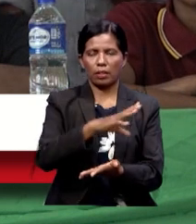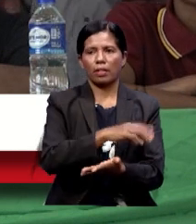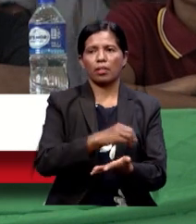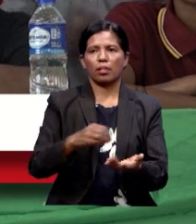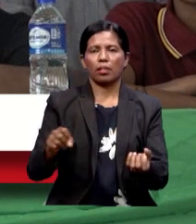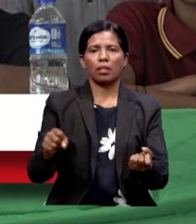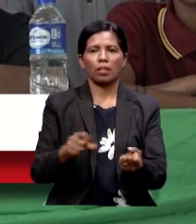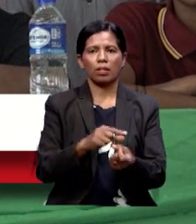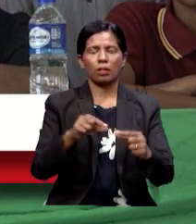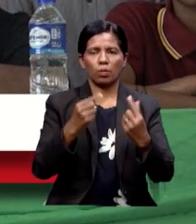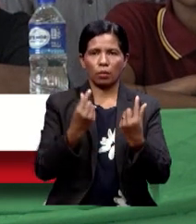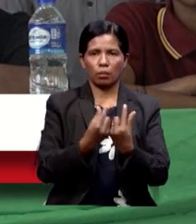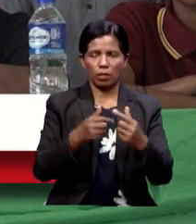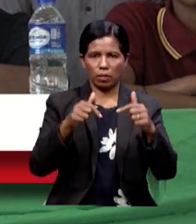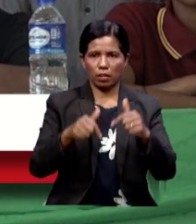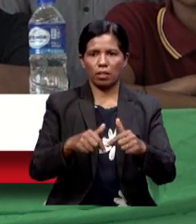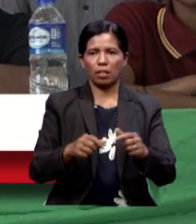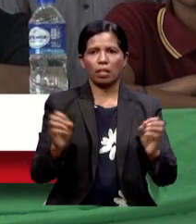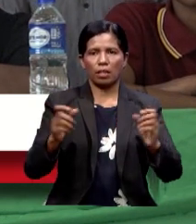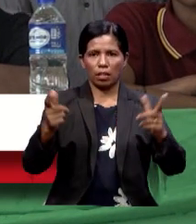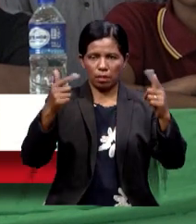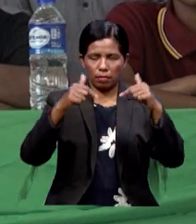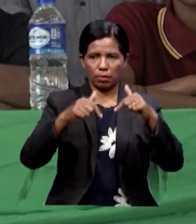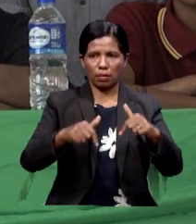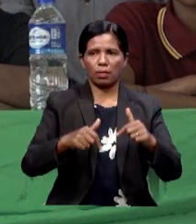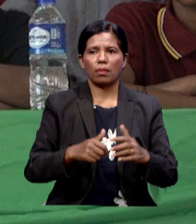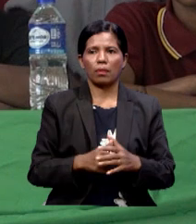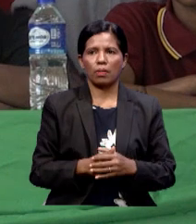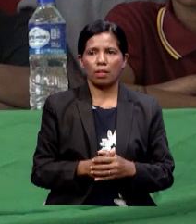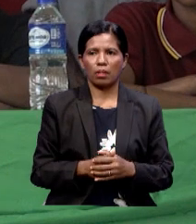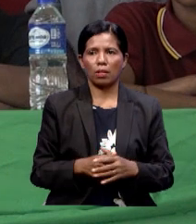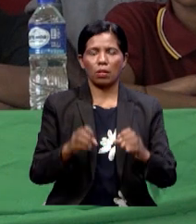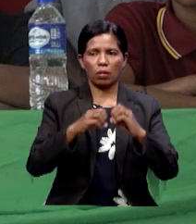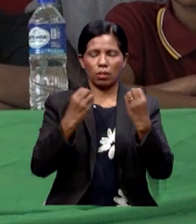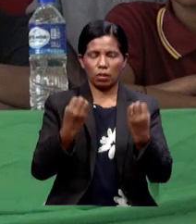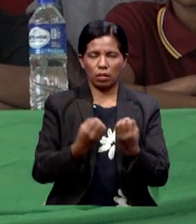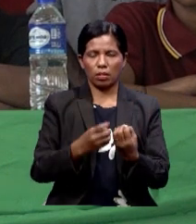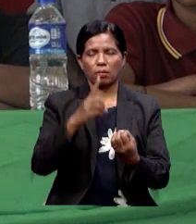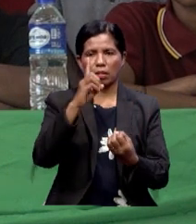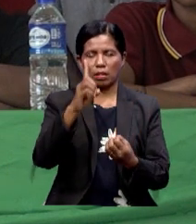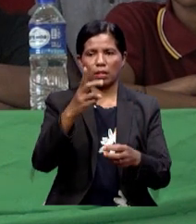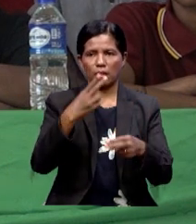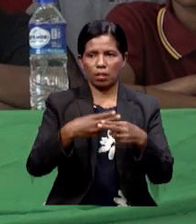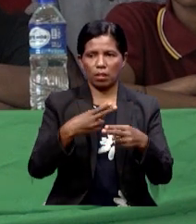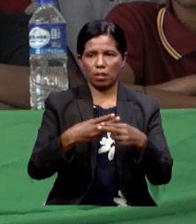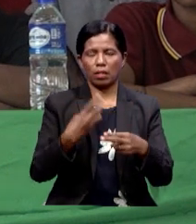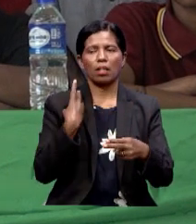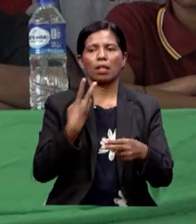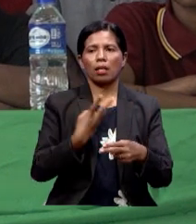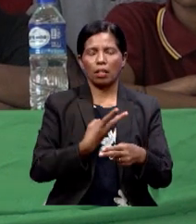soldar tiver ini lamai o organisasi idan yang nara nebe